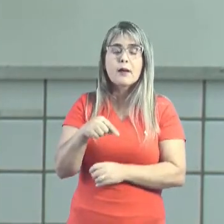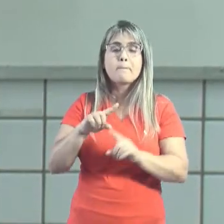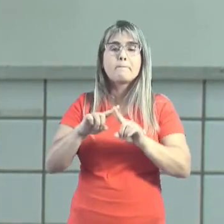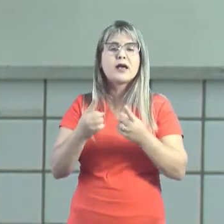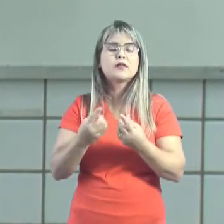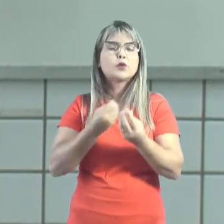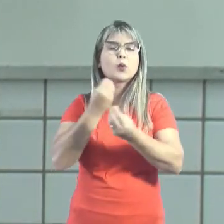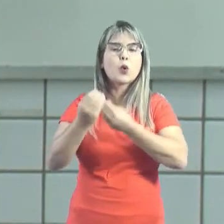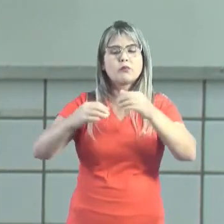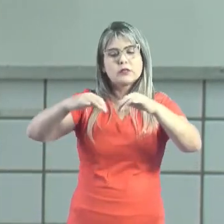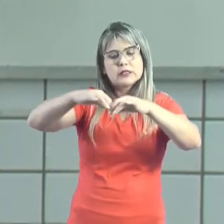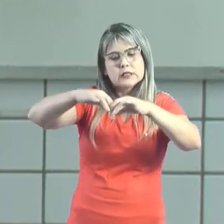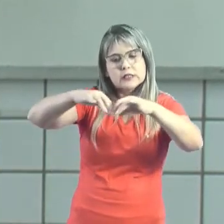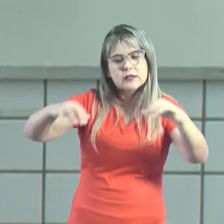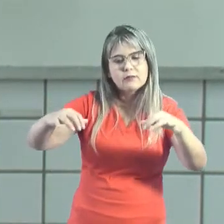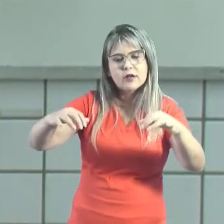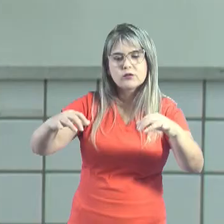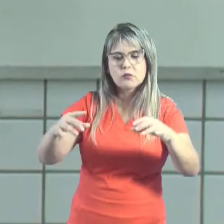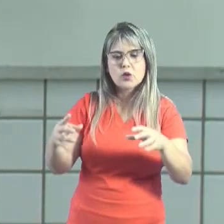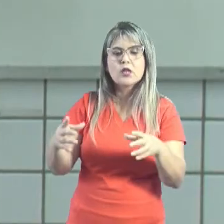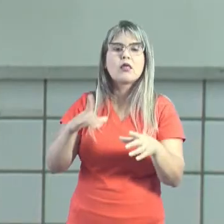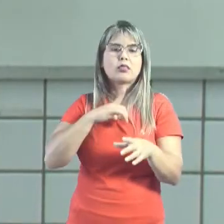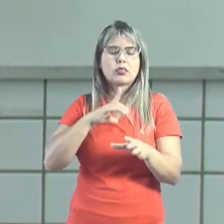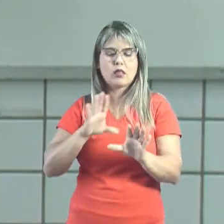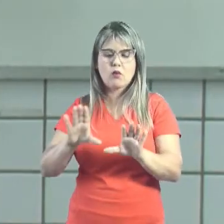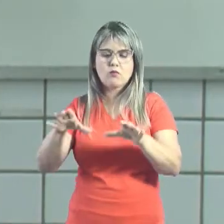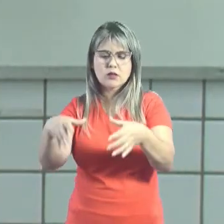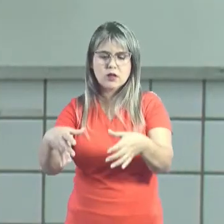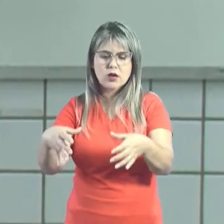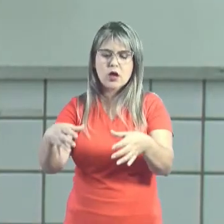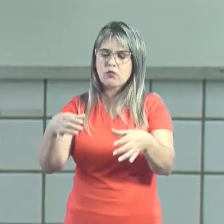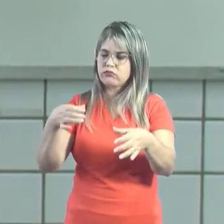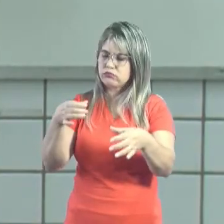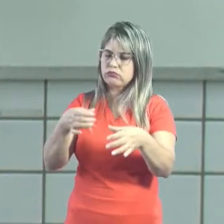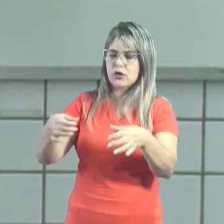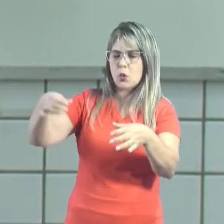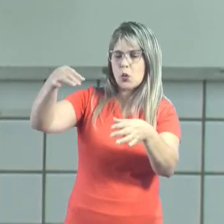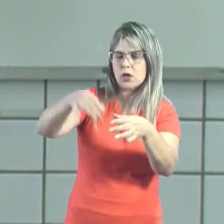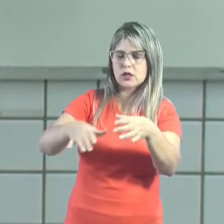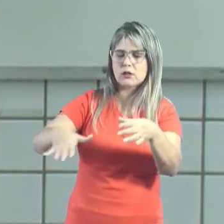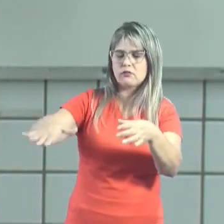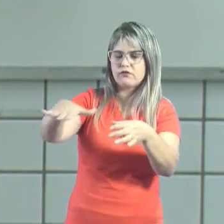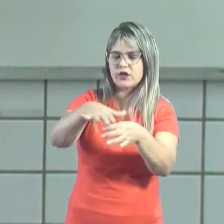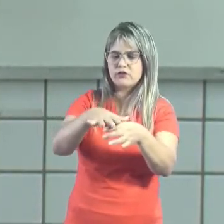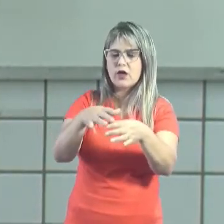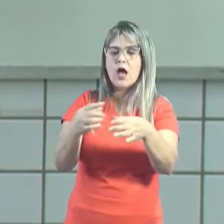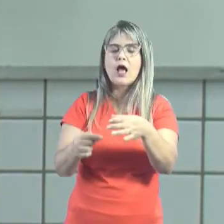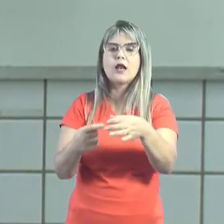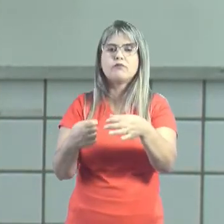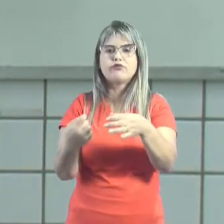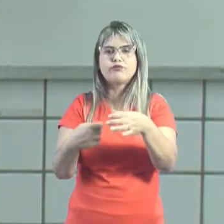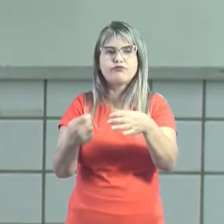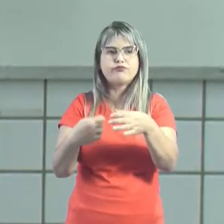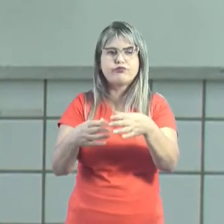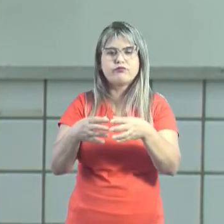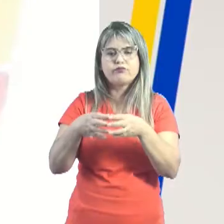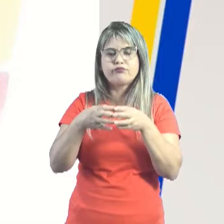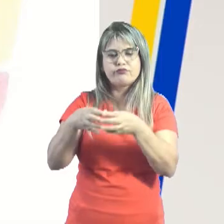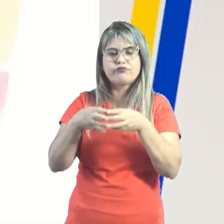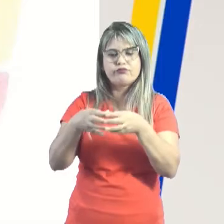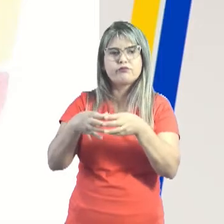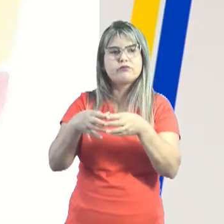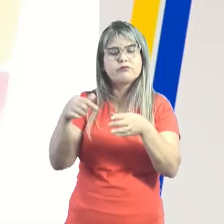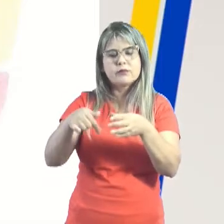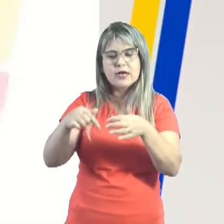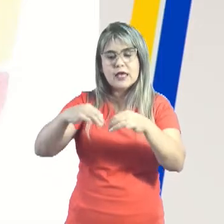sanguíneo e os chamados elementos figurados, ou as células sanguíneas. O plasma sanguíneo é onde estão os